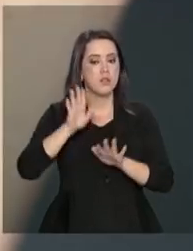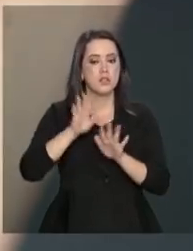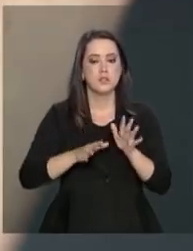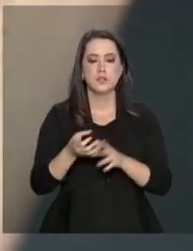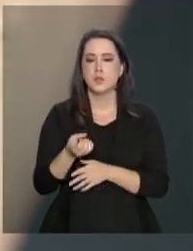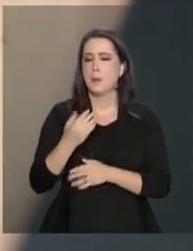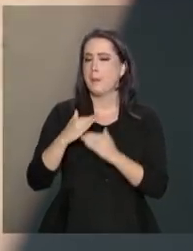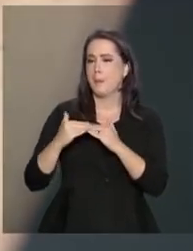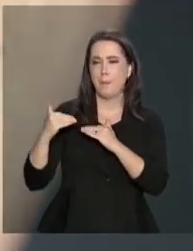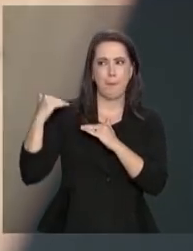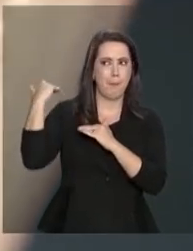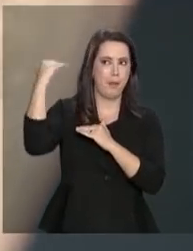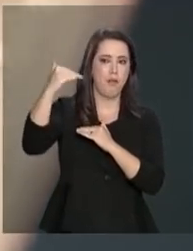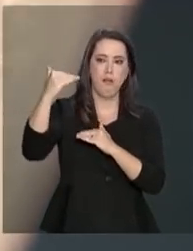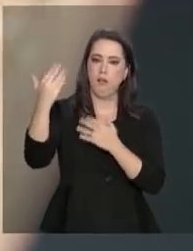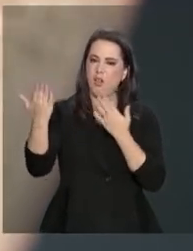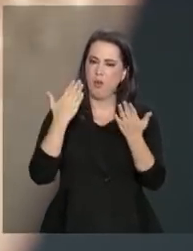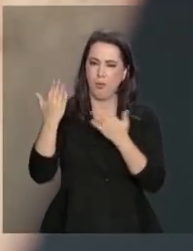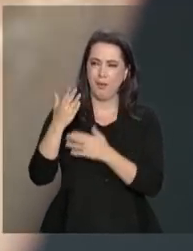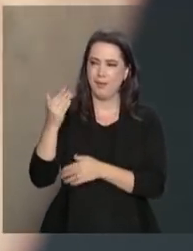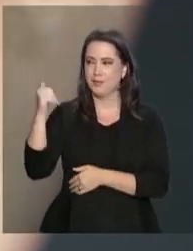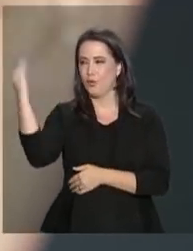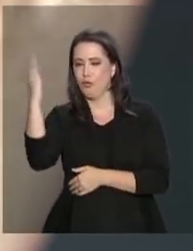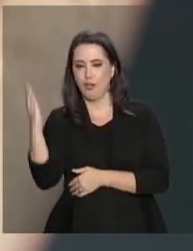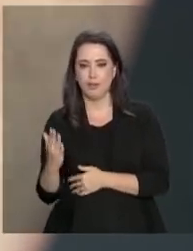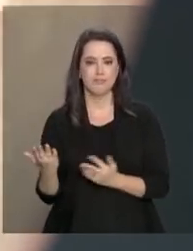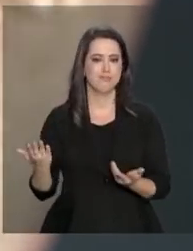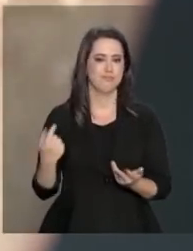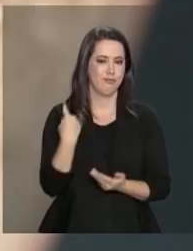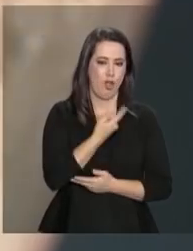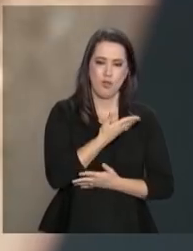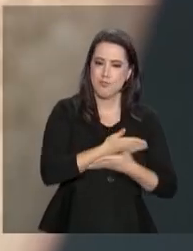superiores aos que vêm de fora